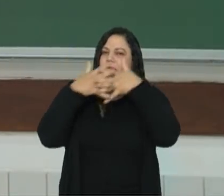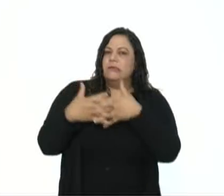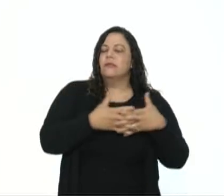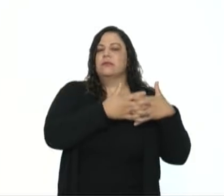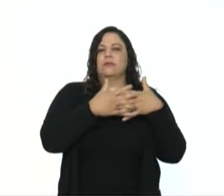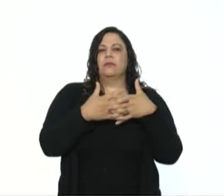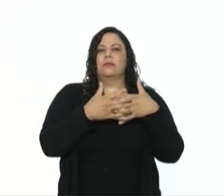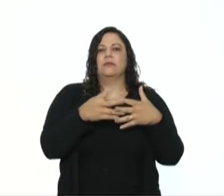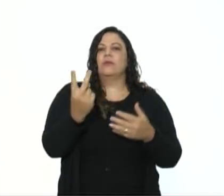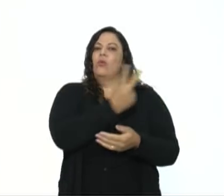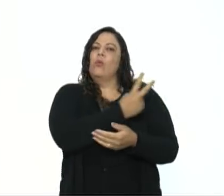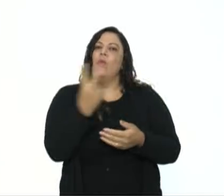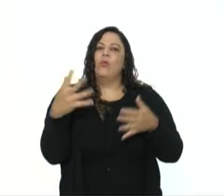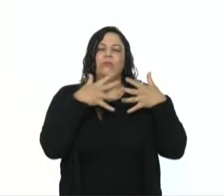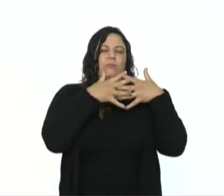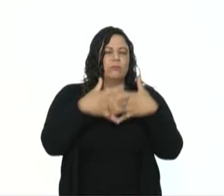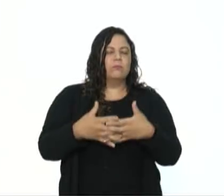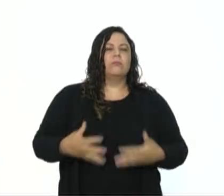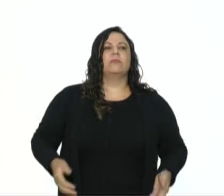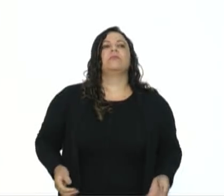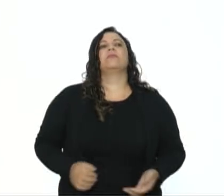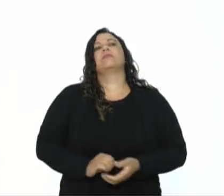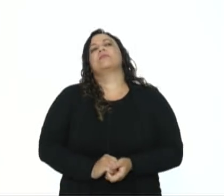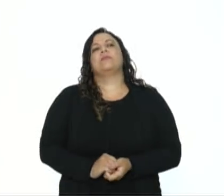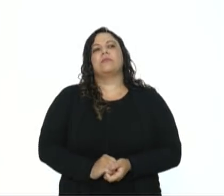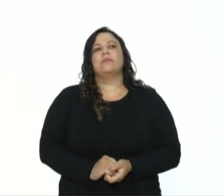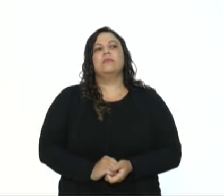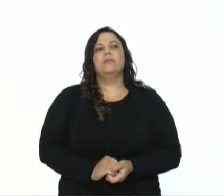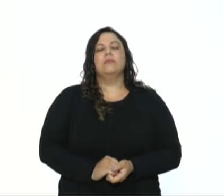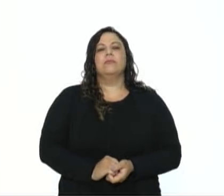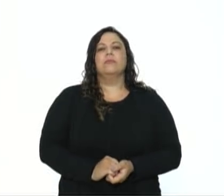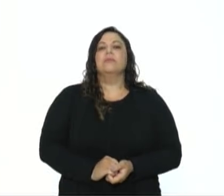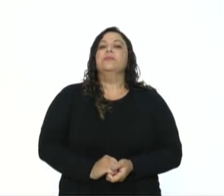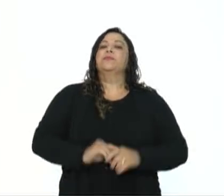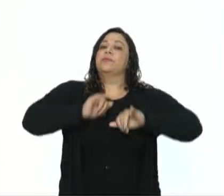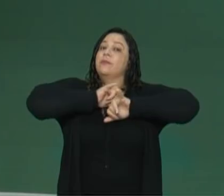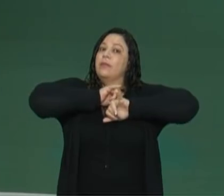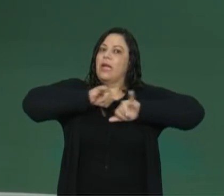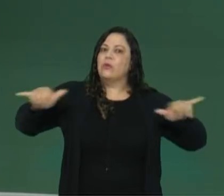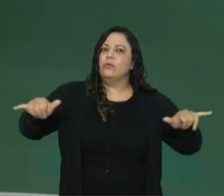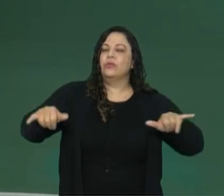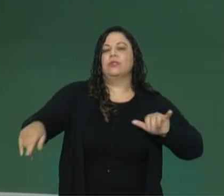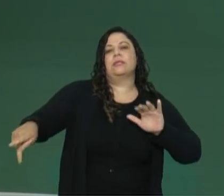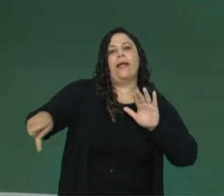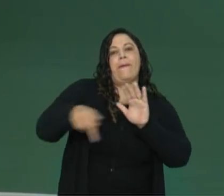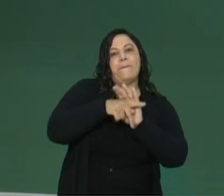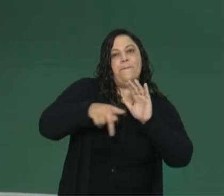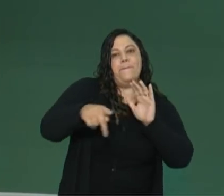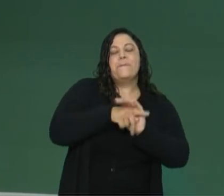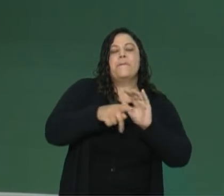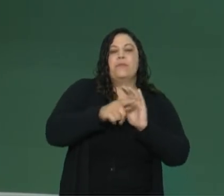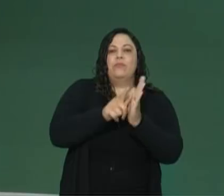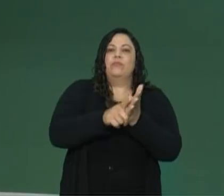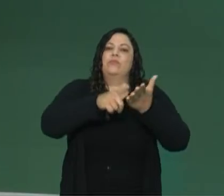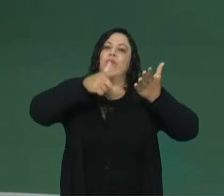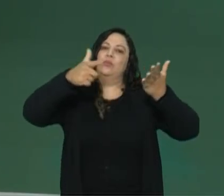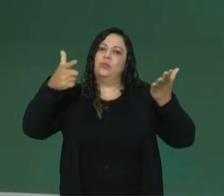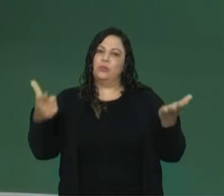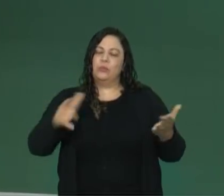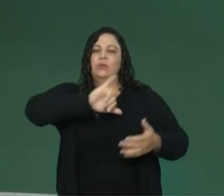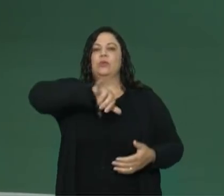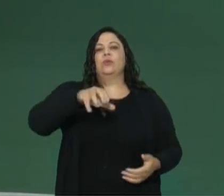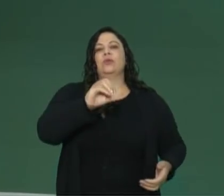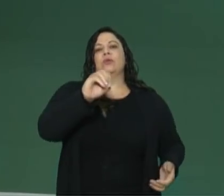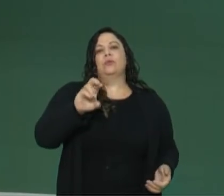a reportagem como a notícia é um gênero do campo jornalístico. Então, isso é uma semelhança. A notícia